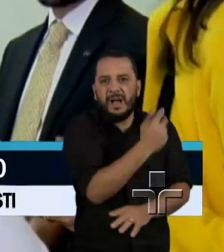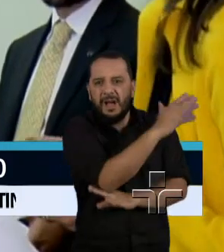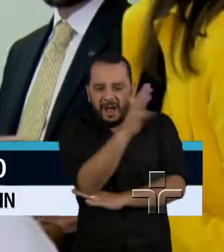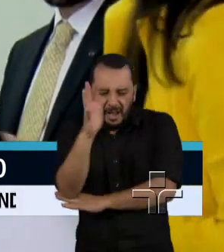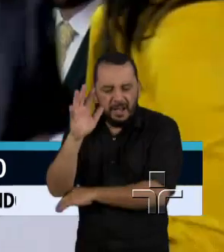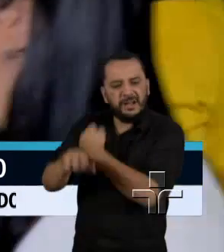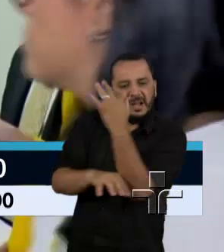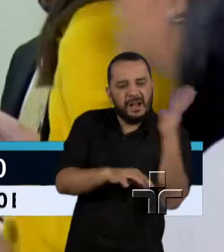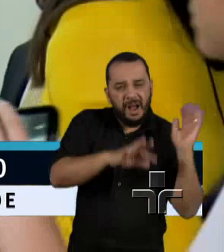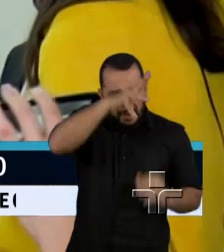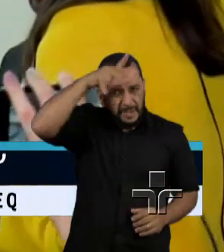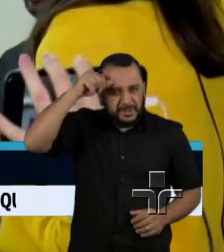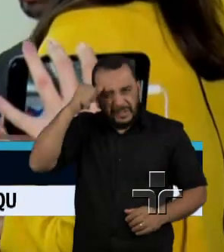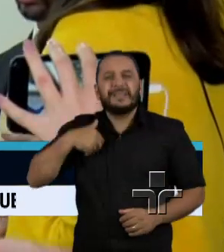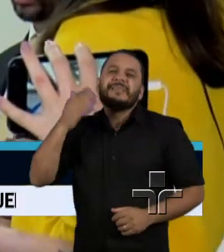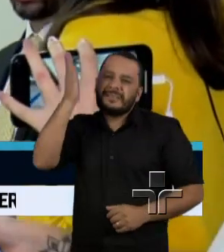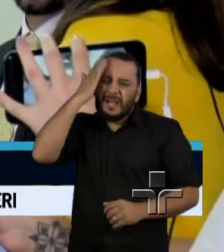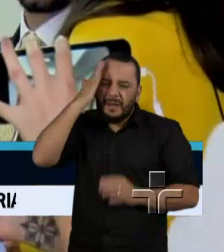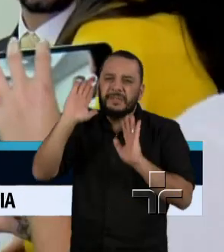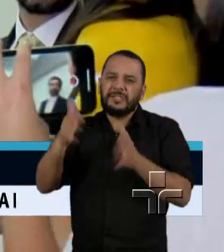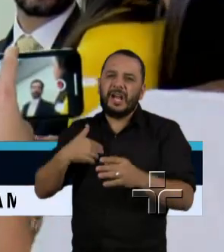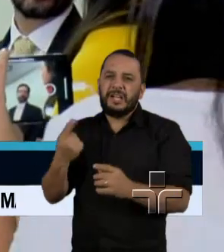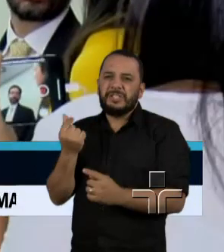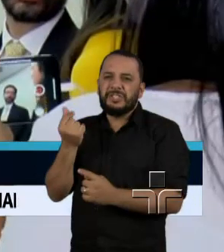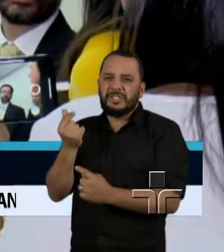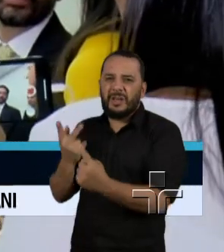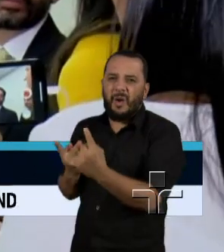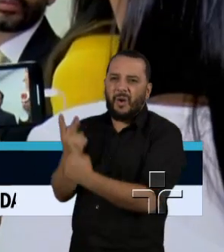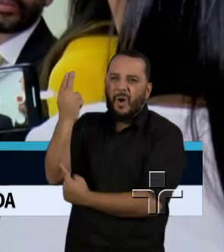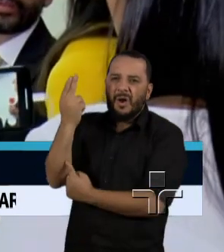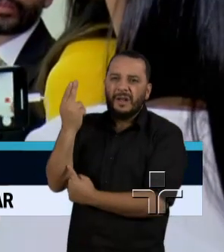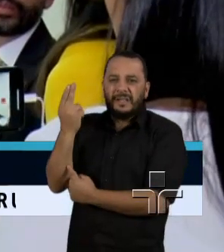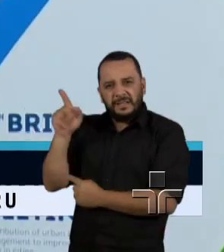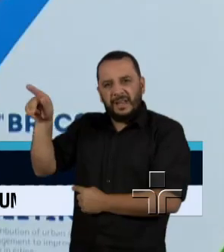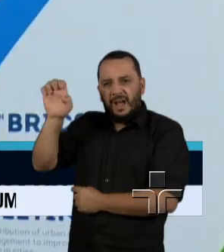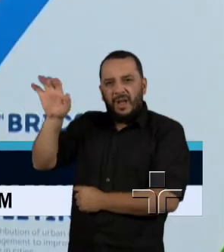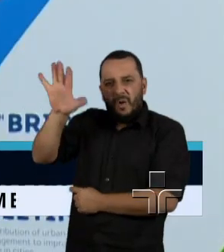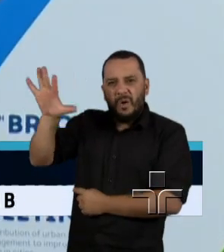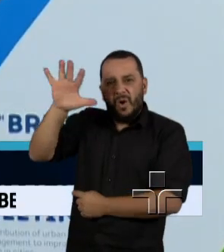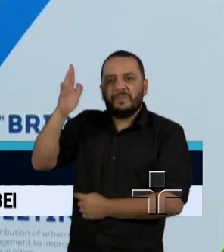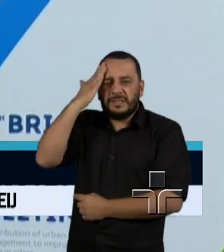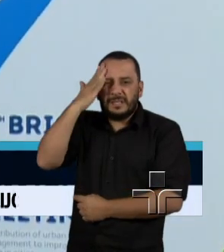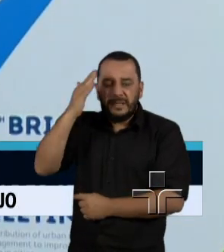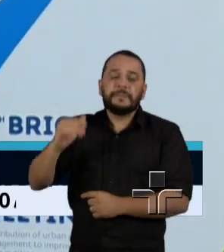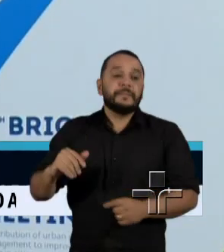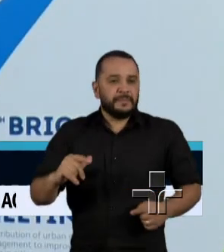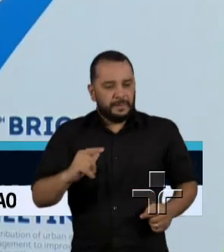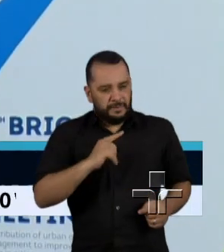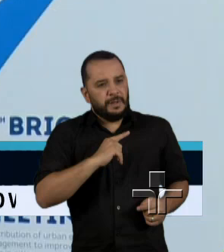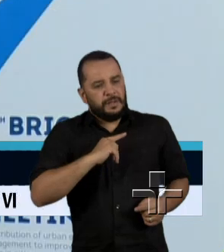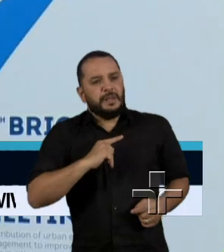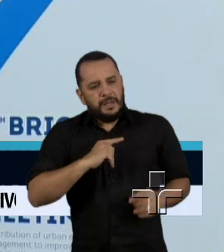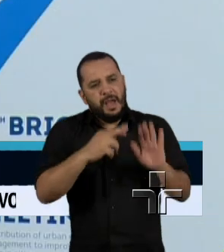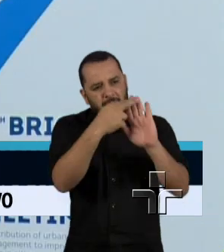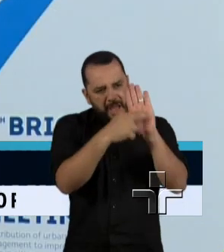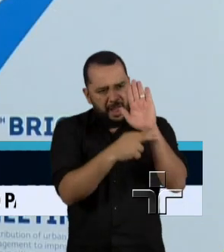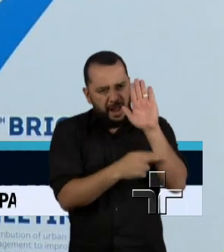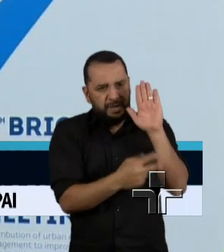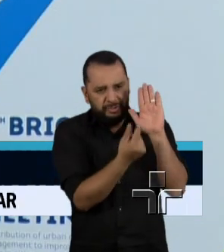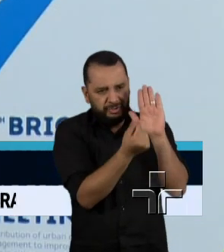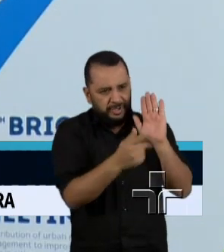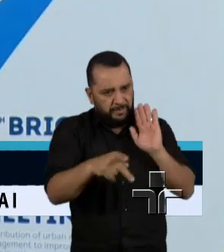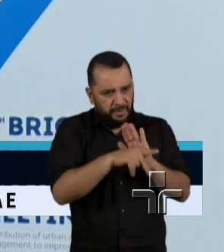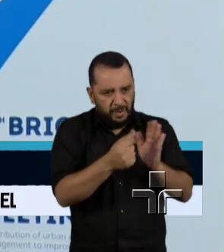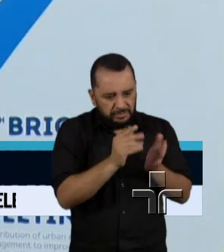já esperava pelo corte de verbas por parte dos financiadores europeus. O Fundo da Amazônia está em discussão, as regras do Fundo da Amazônia.